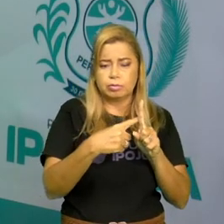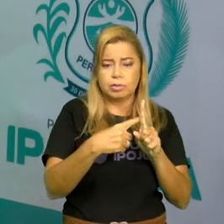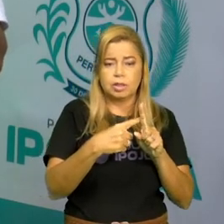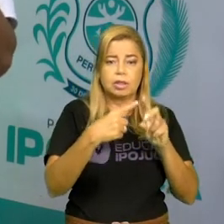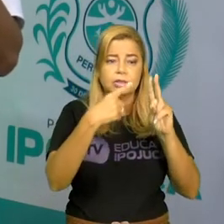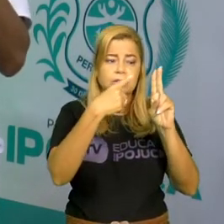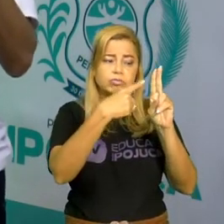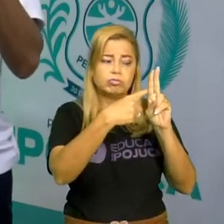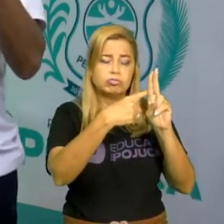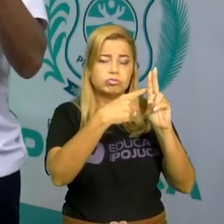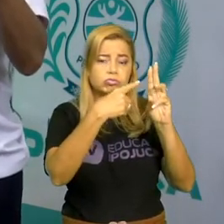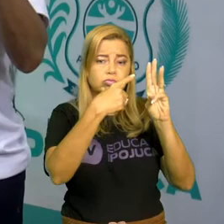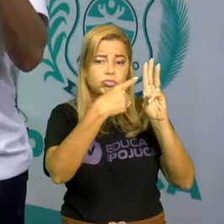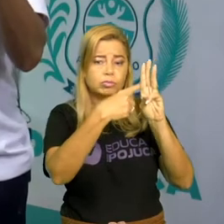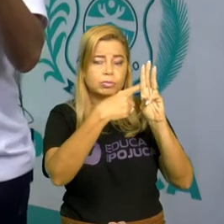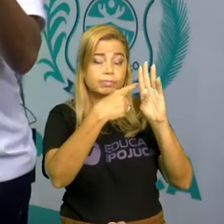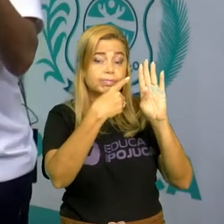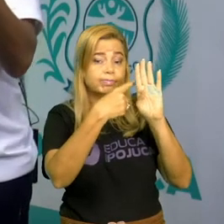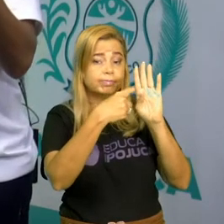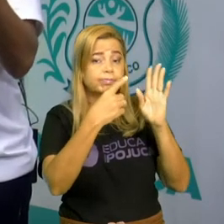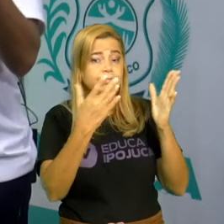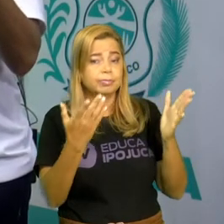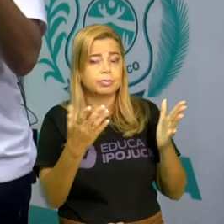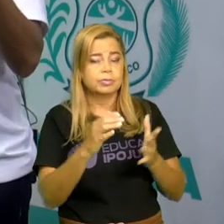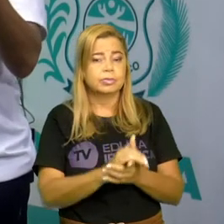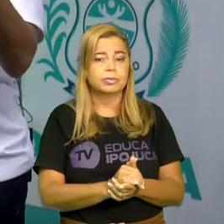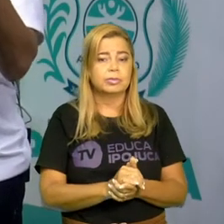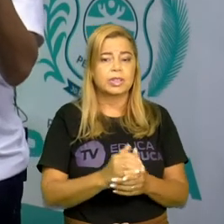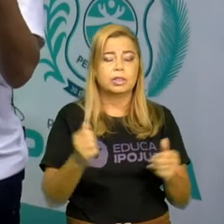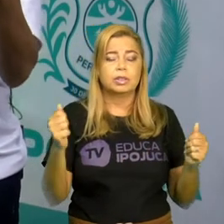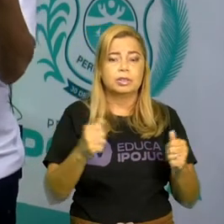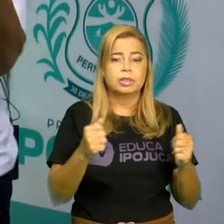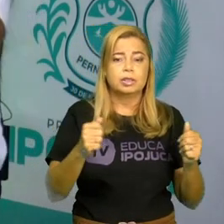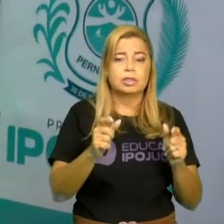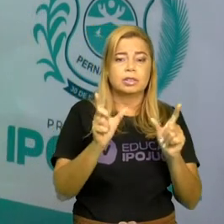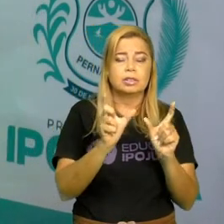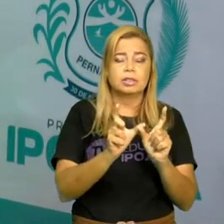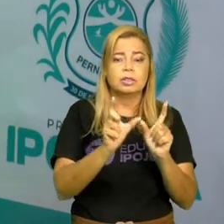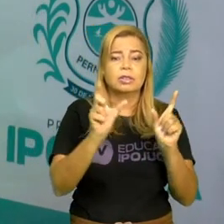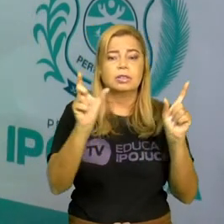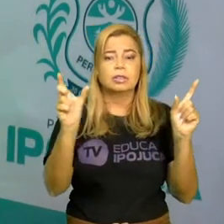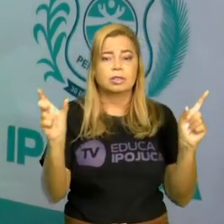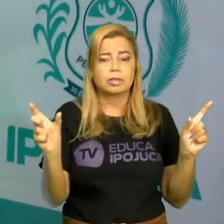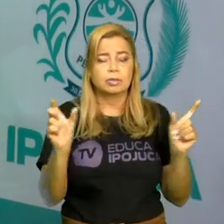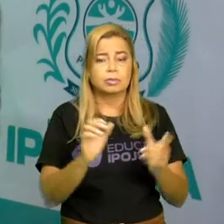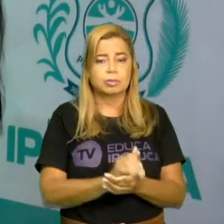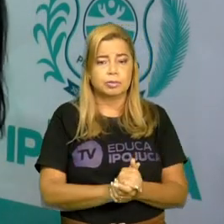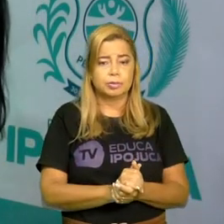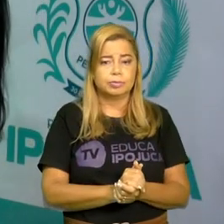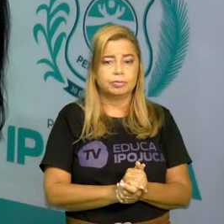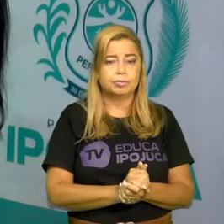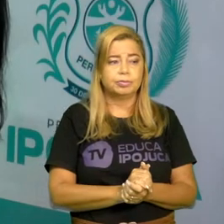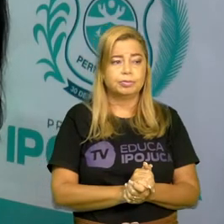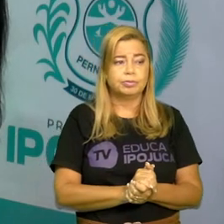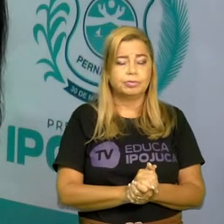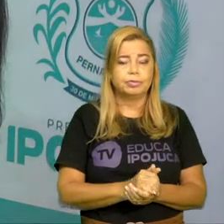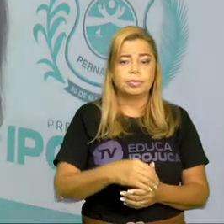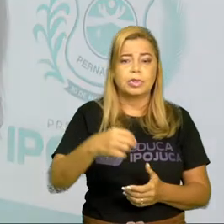a gente vai começar a decompor o nosso número aqui nós temos um número 32